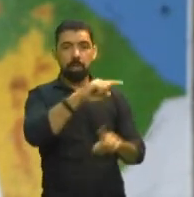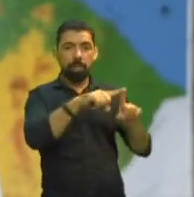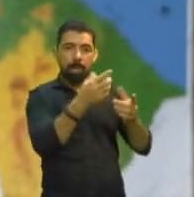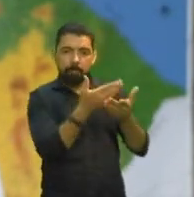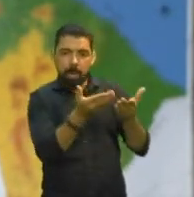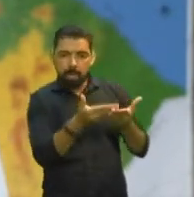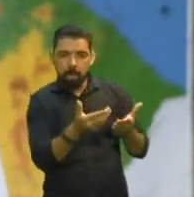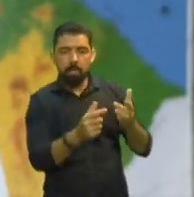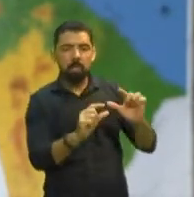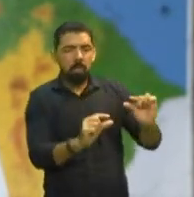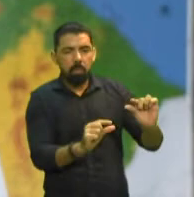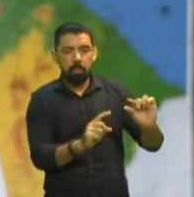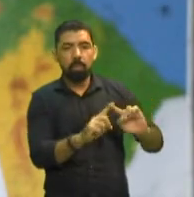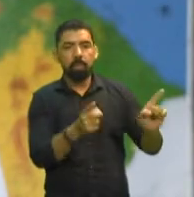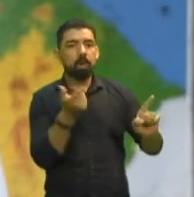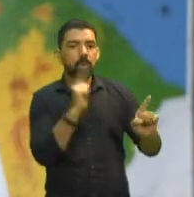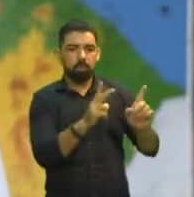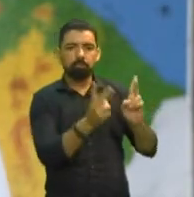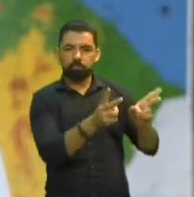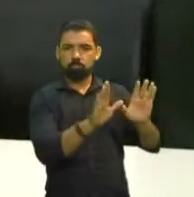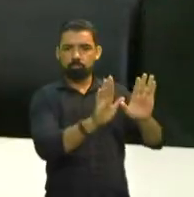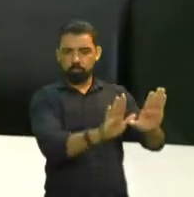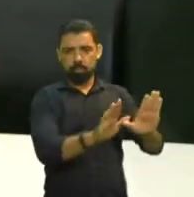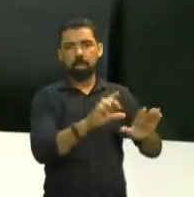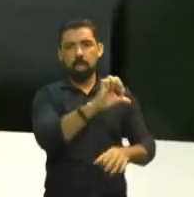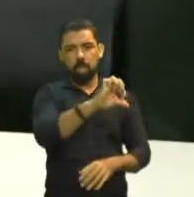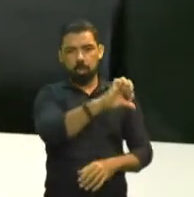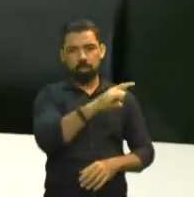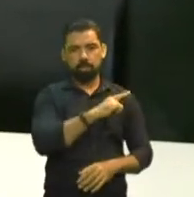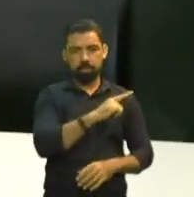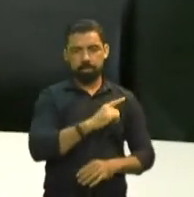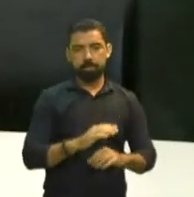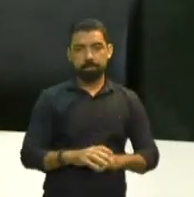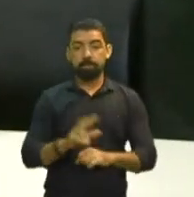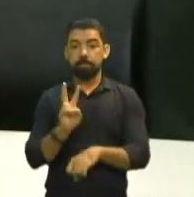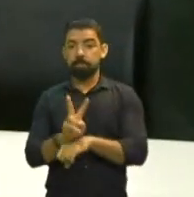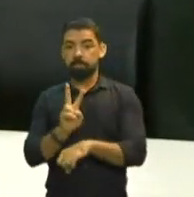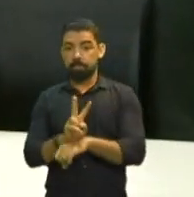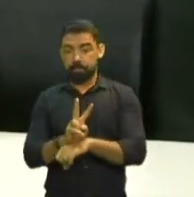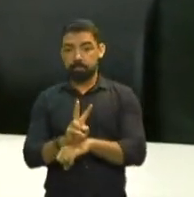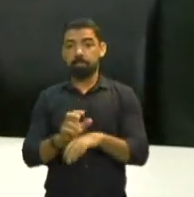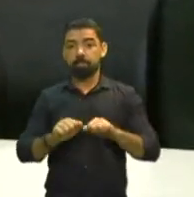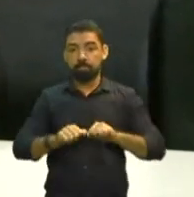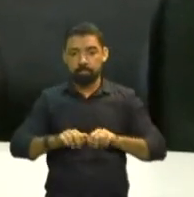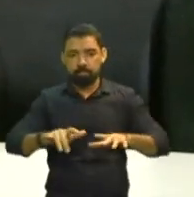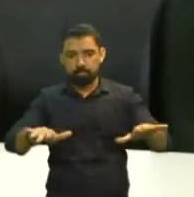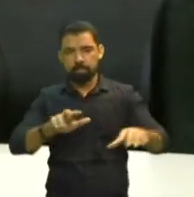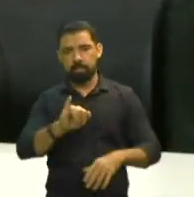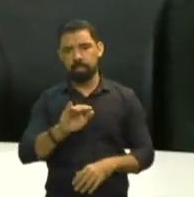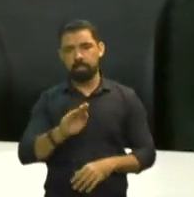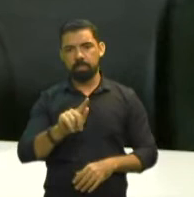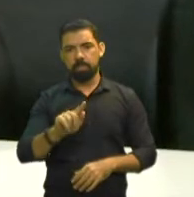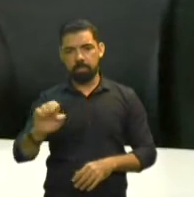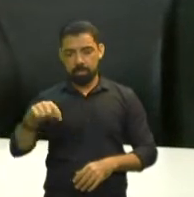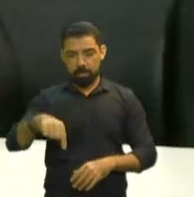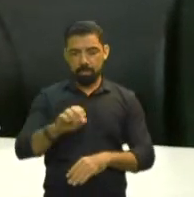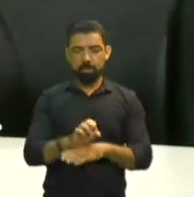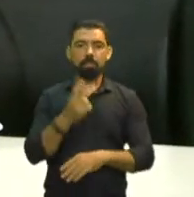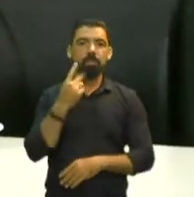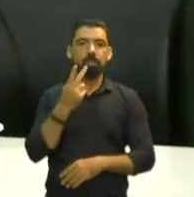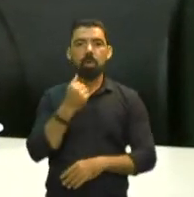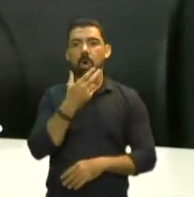mas manteve-se no ranking, a posição. O supervisor de disseminação do IBGE no Ceará, Helder